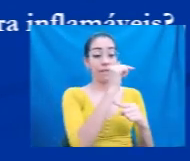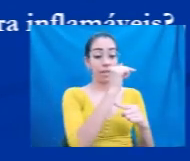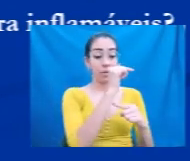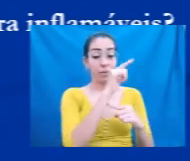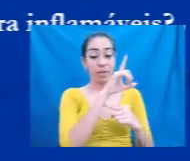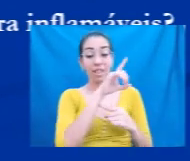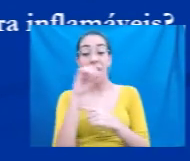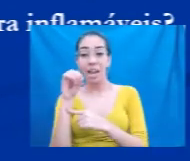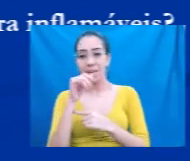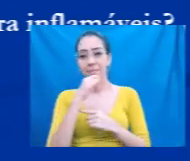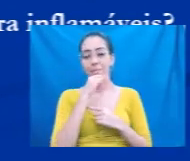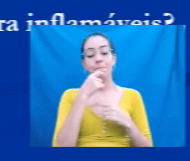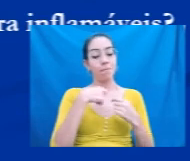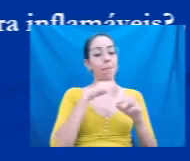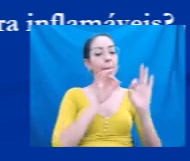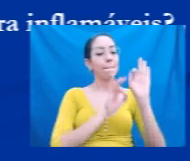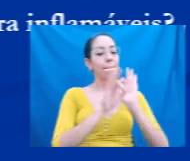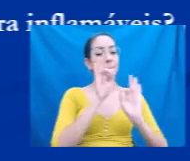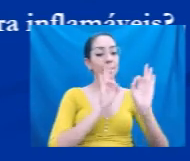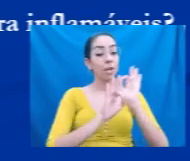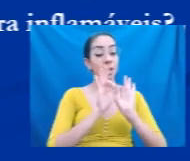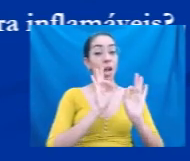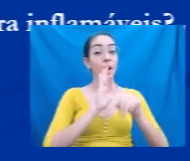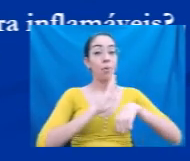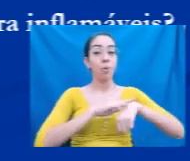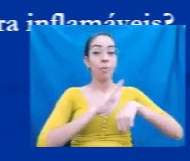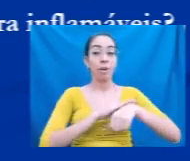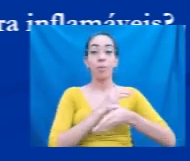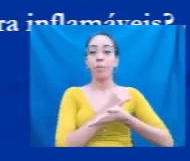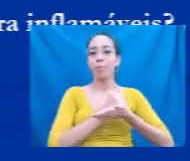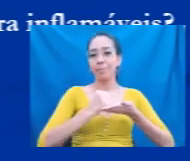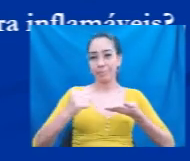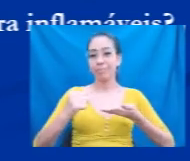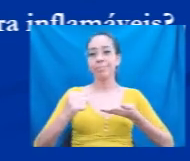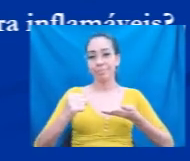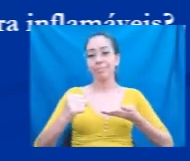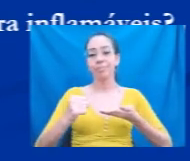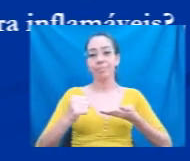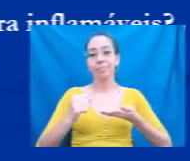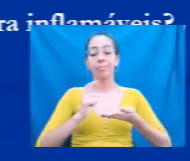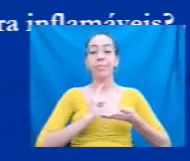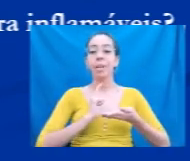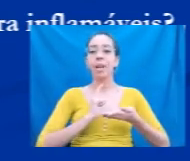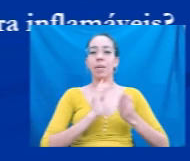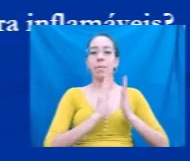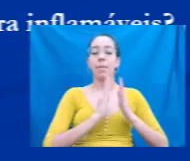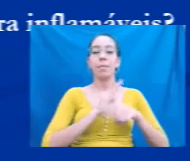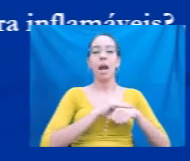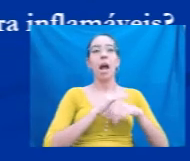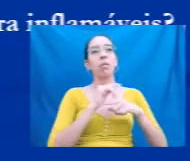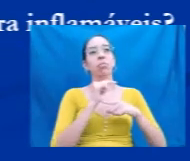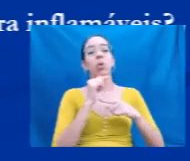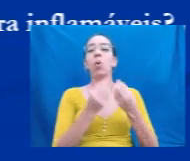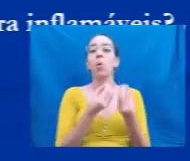que os que vão vencer, né, mais recentes, né, tem um prazo aí menor de validade, eles têm que estar, né,